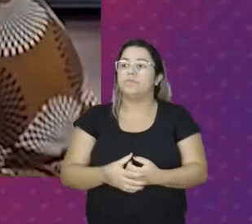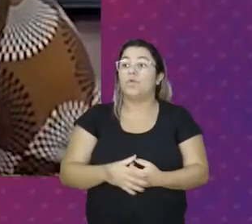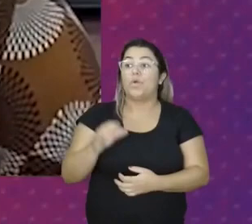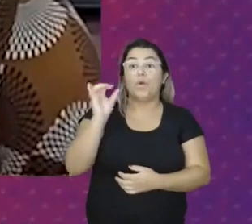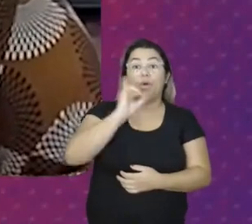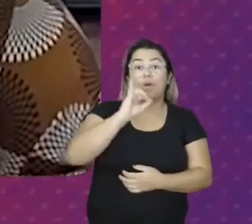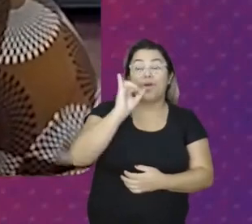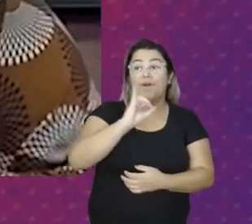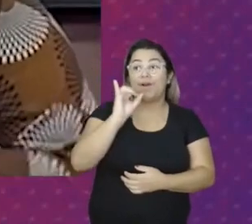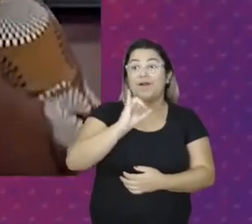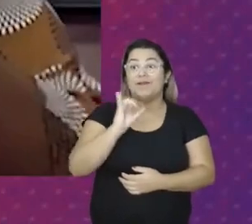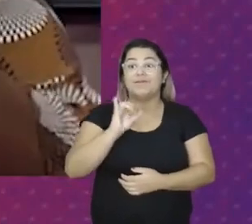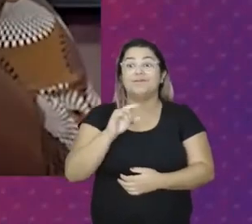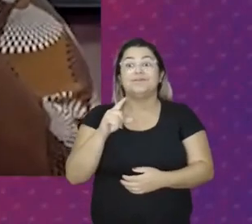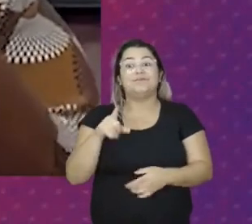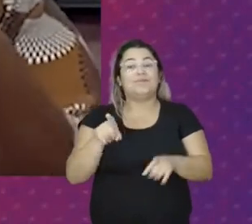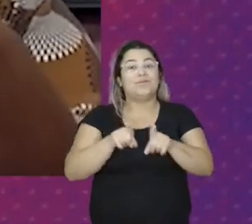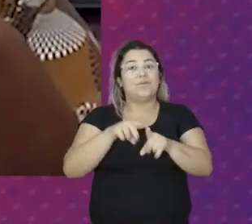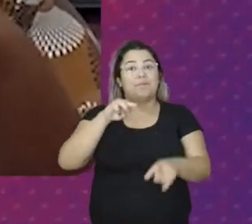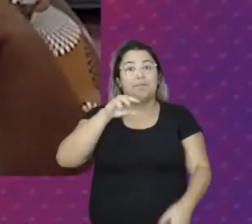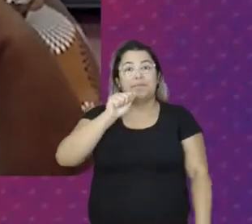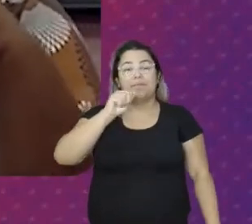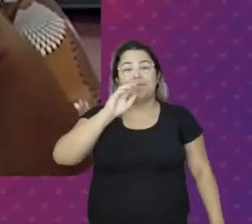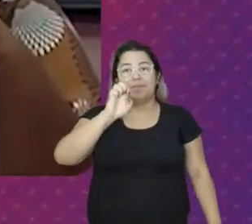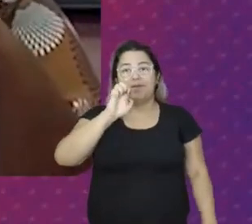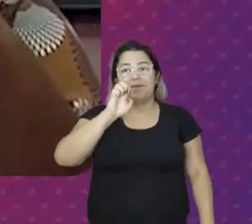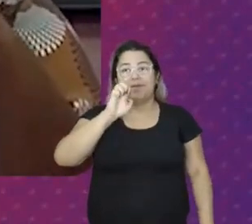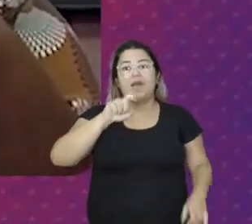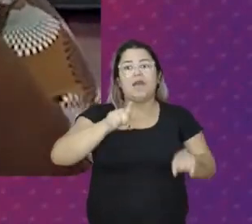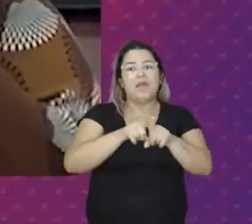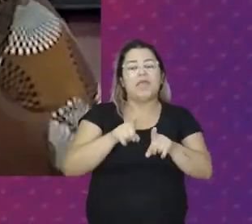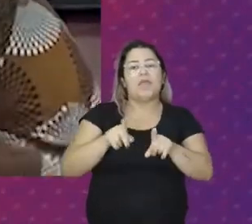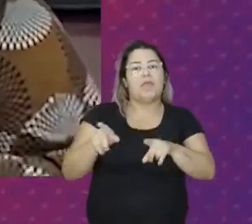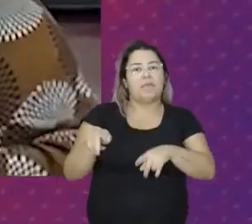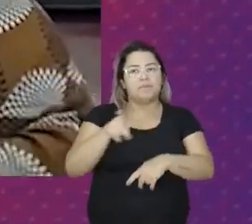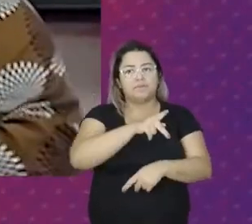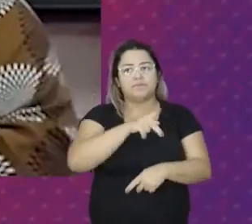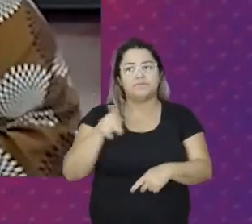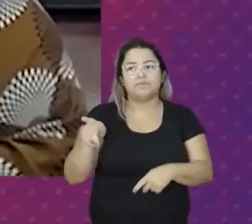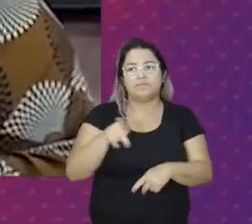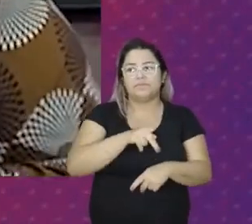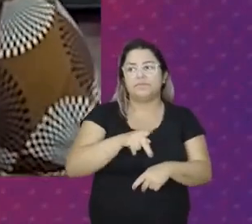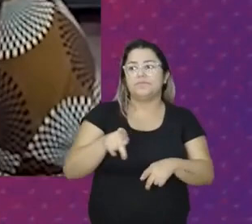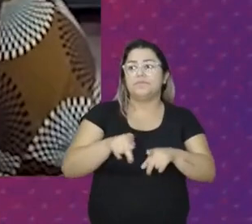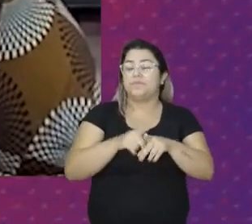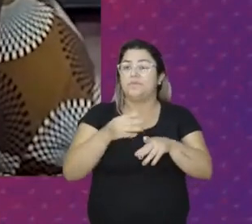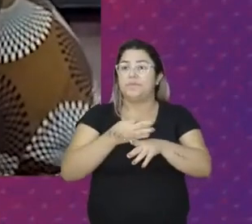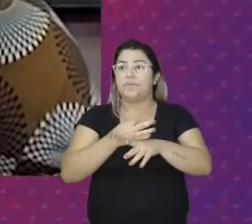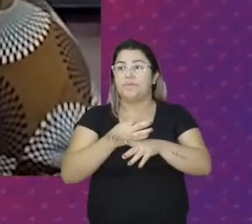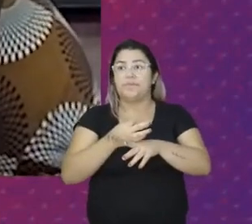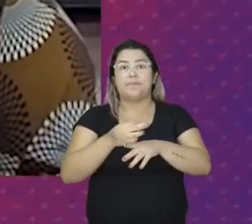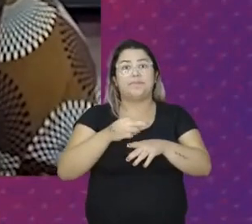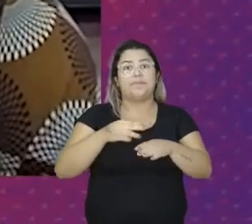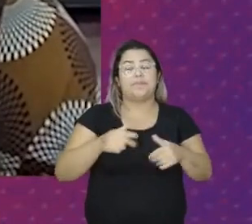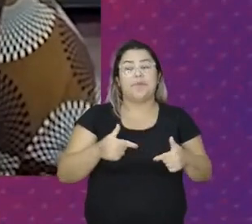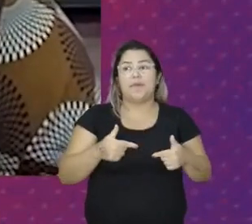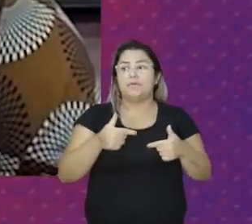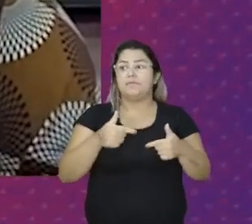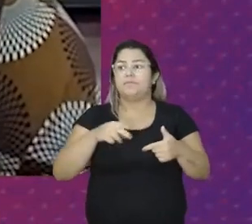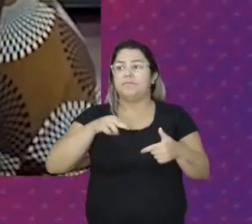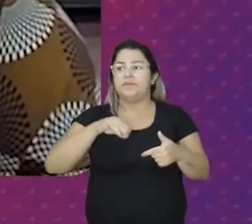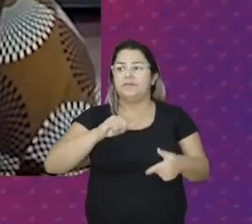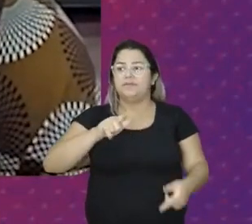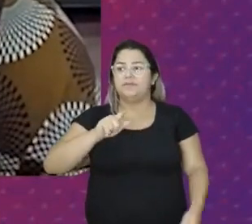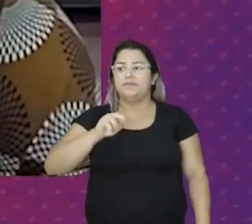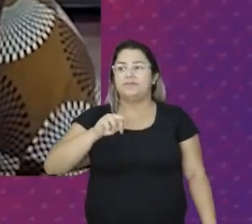Oi, gente, eu sou Macaé Evaristo, professora, assistente social, militante, do movimento negro, do Partido